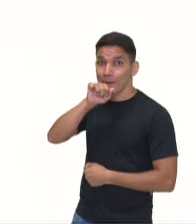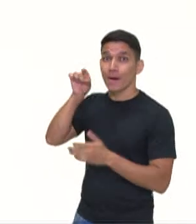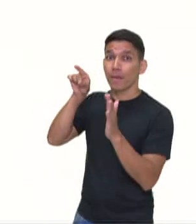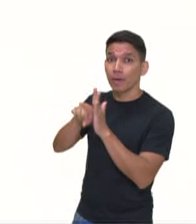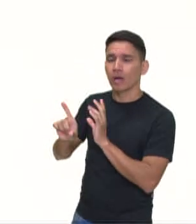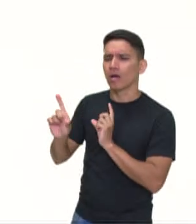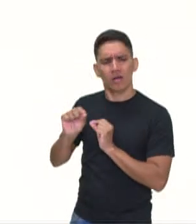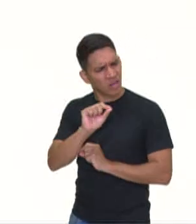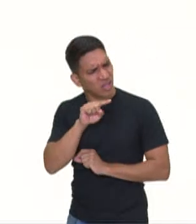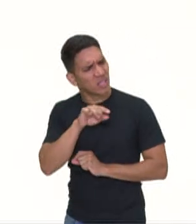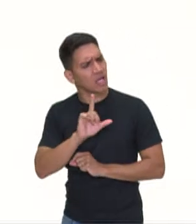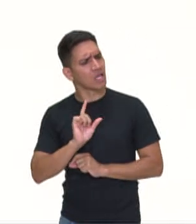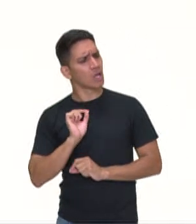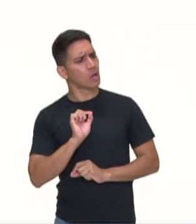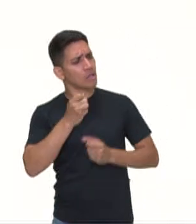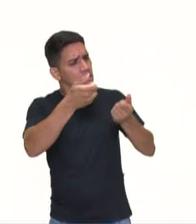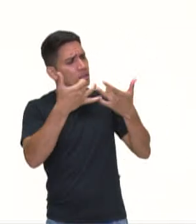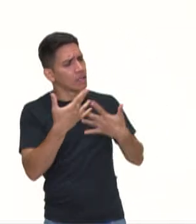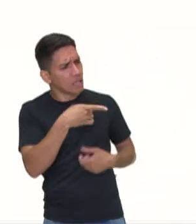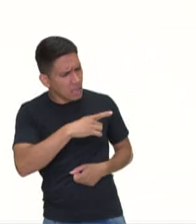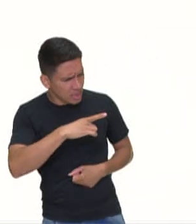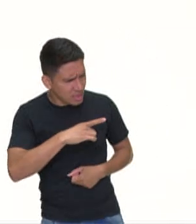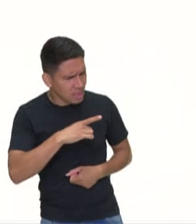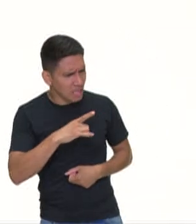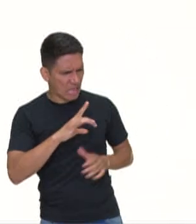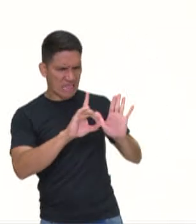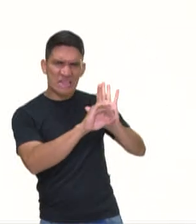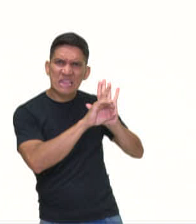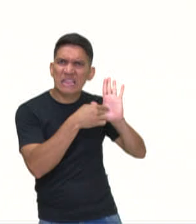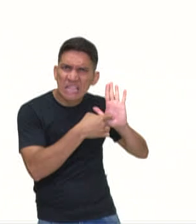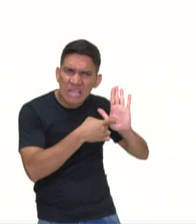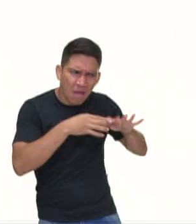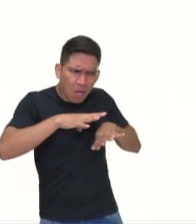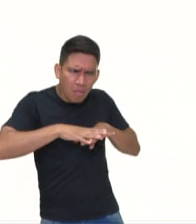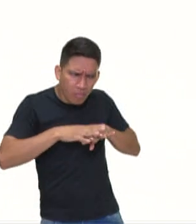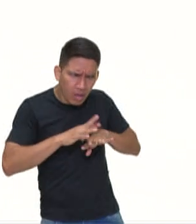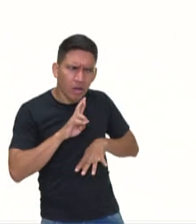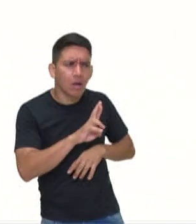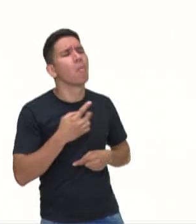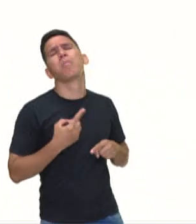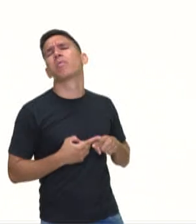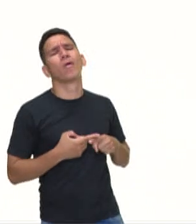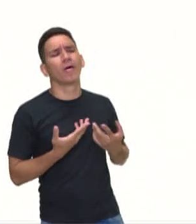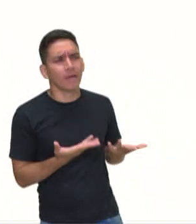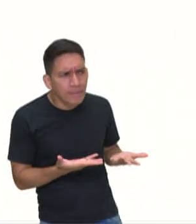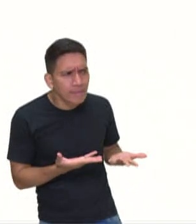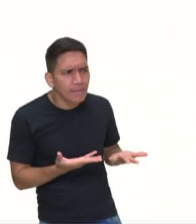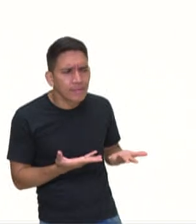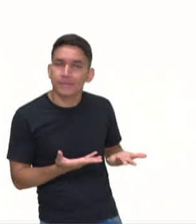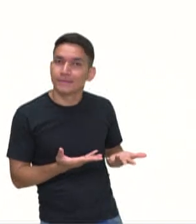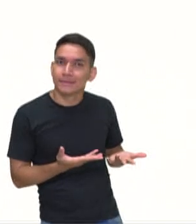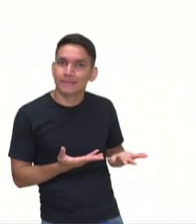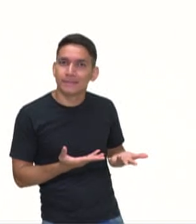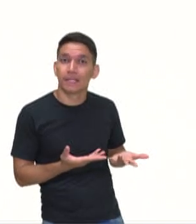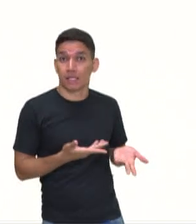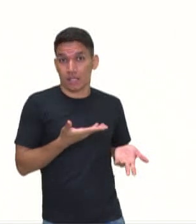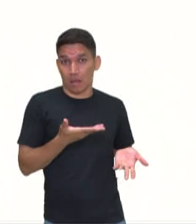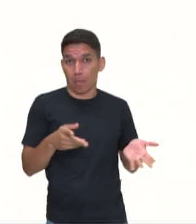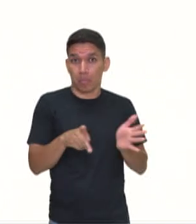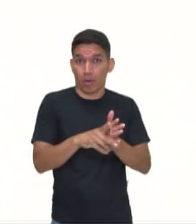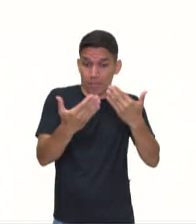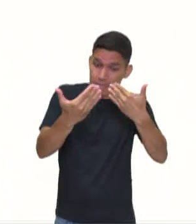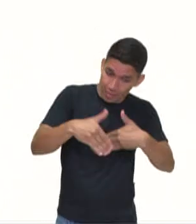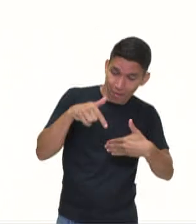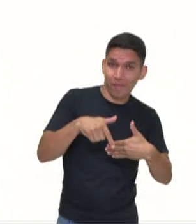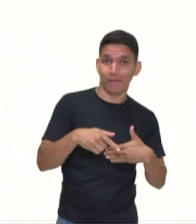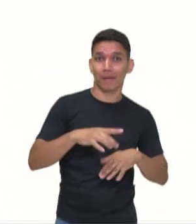him, if he could explain his D in math. Se ele podia responder por que ele tirou um D no exame de matemática,